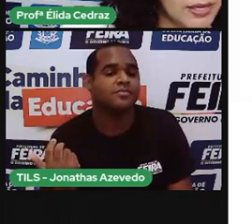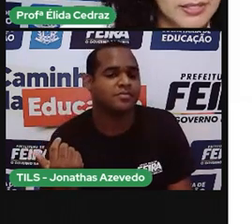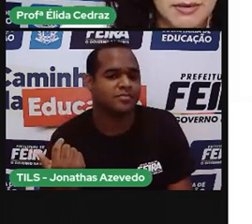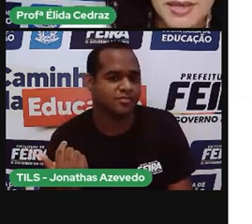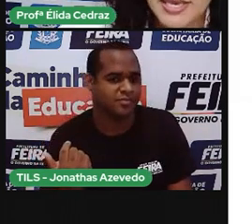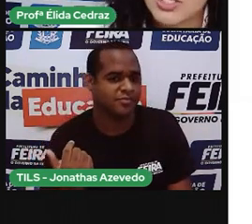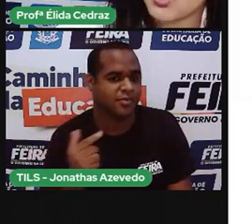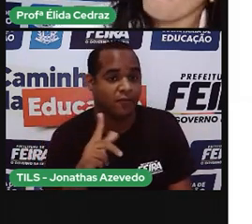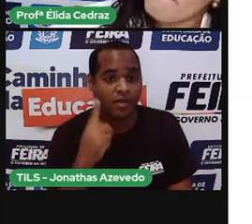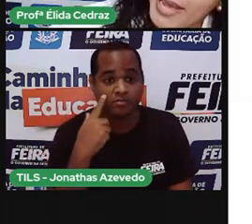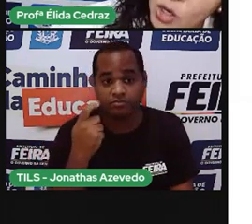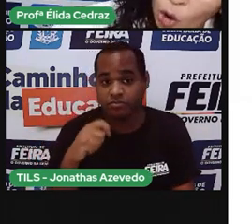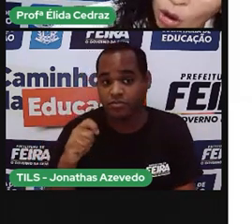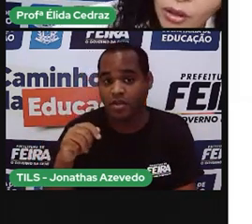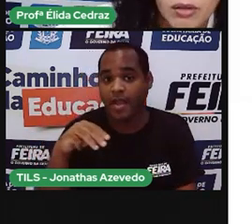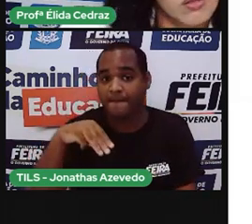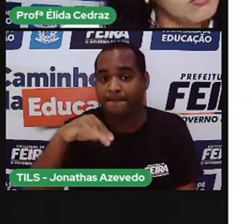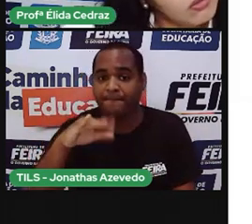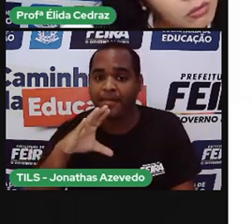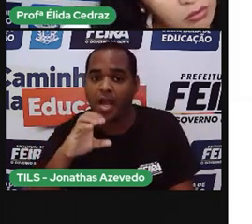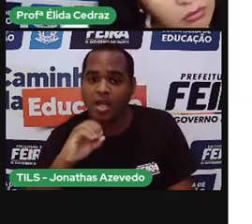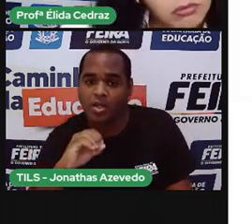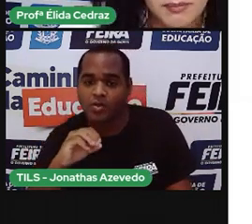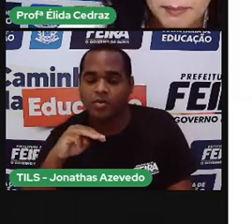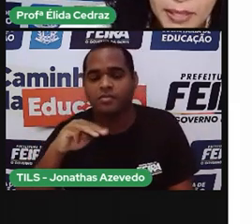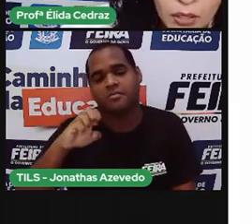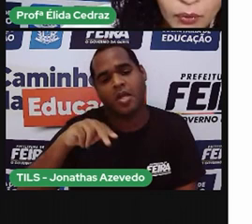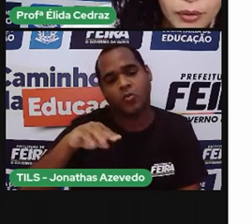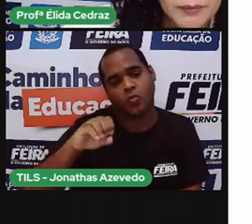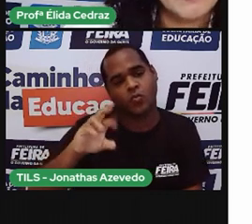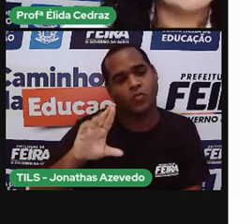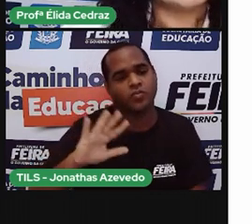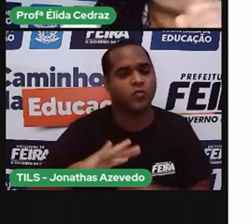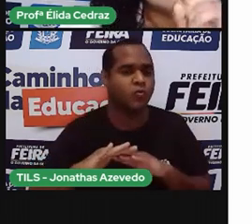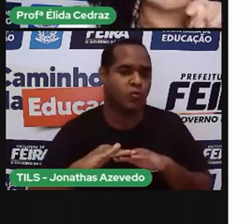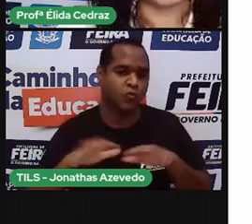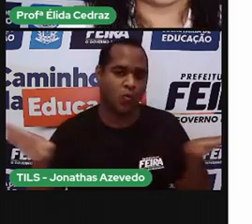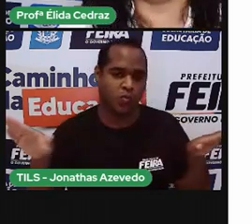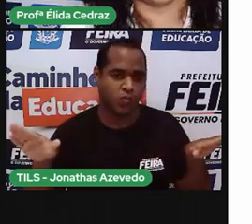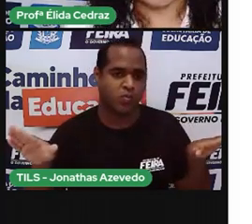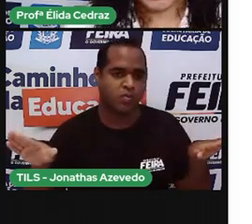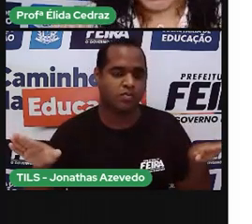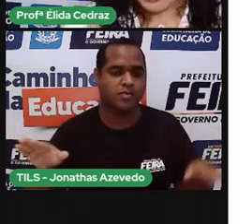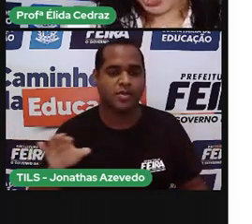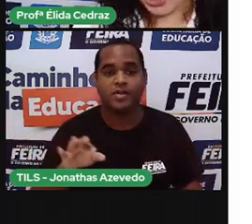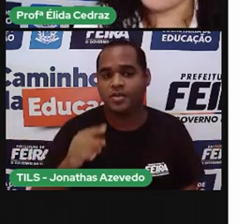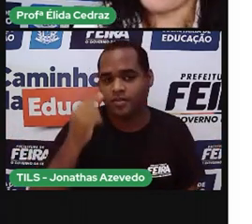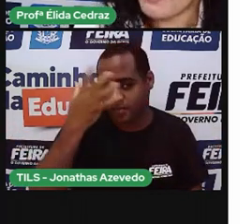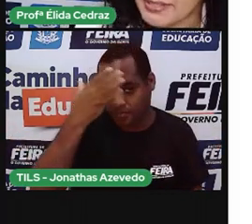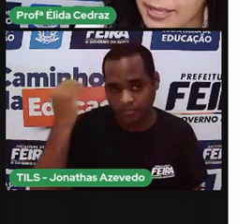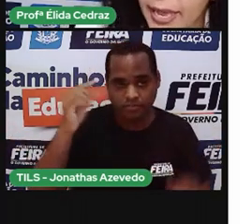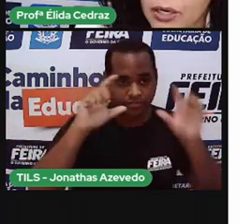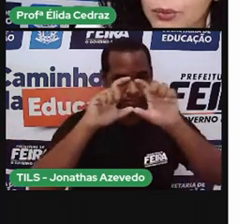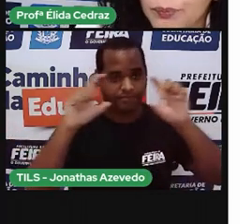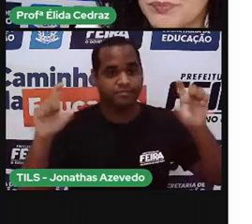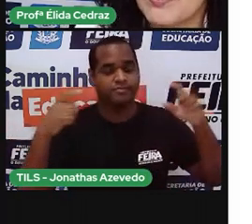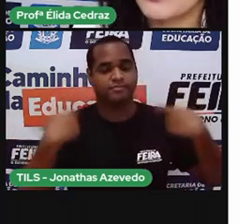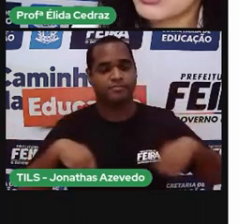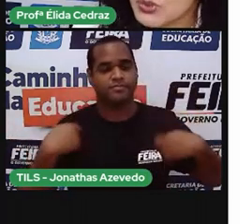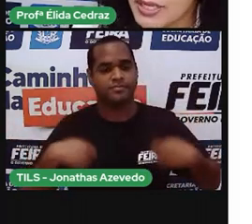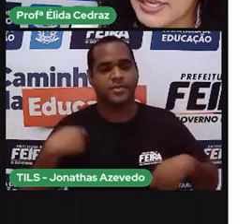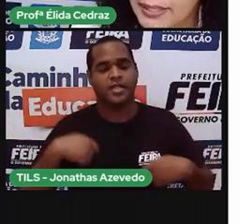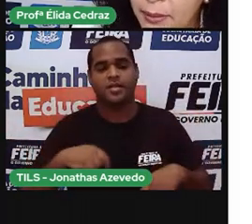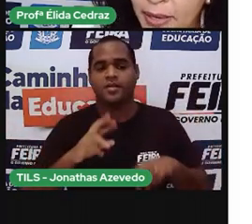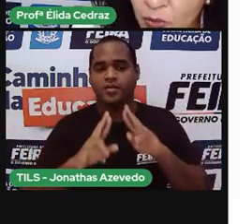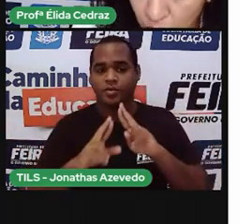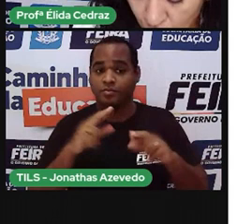Você só vai escrever isso, maior ou menor. Não esqueça de preencher o cabeçalho